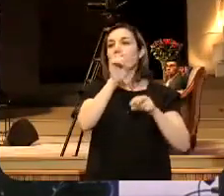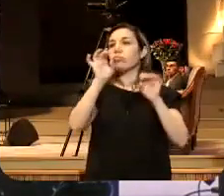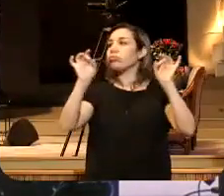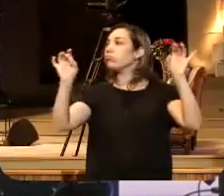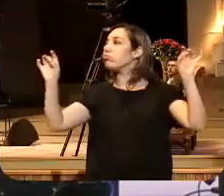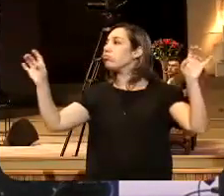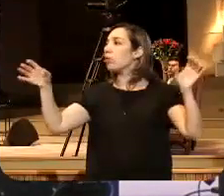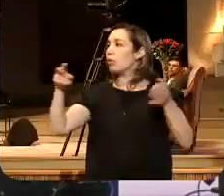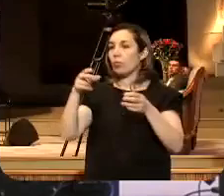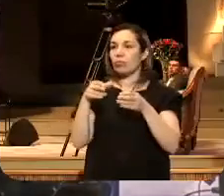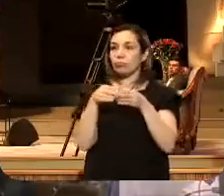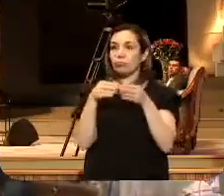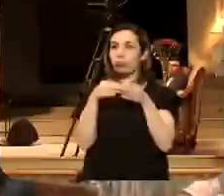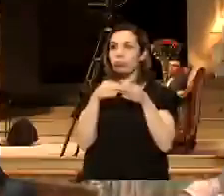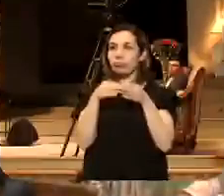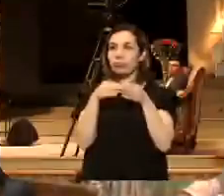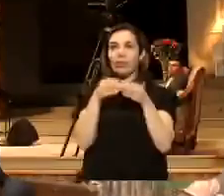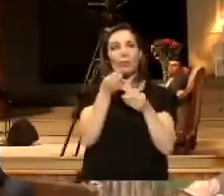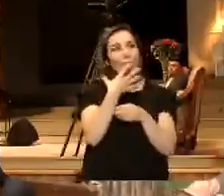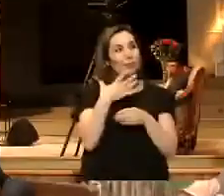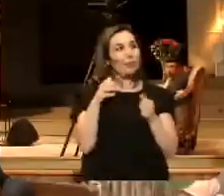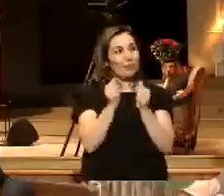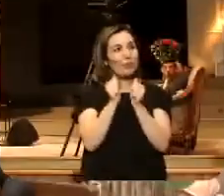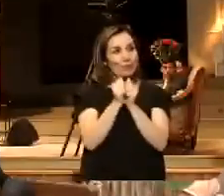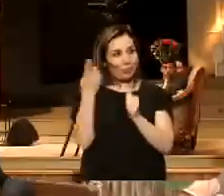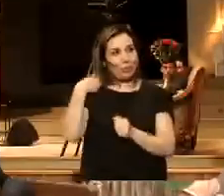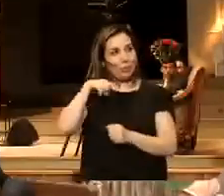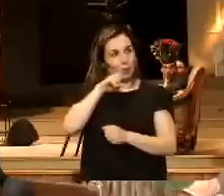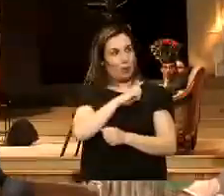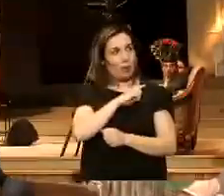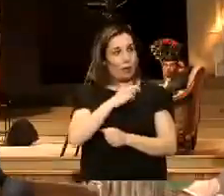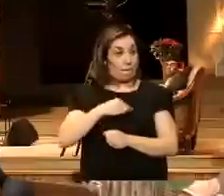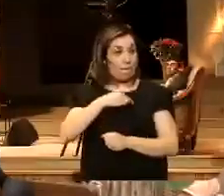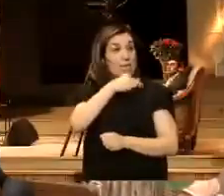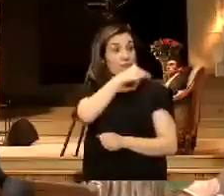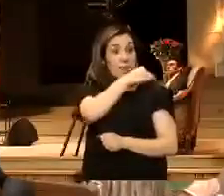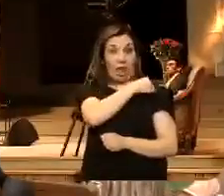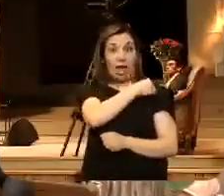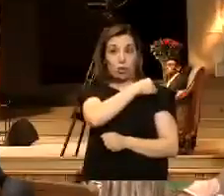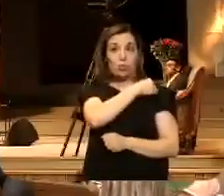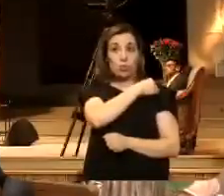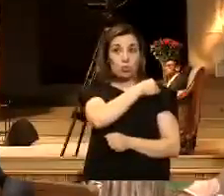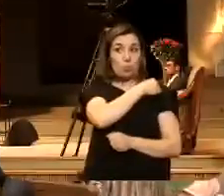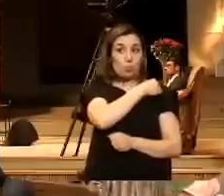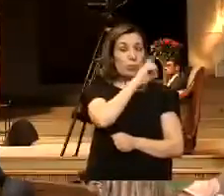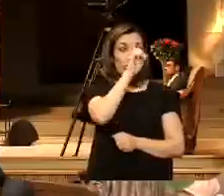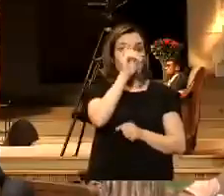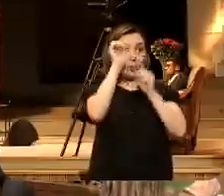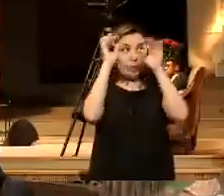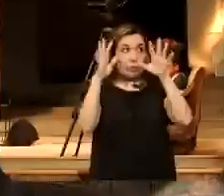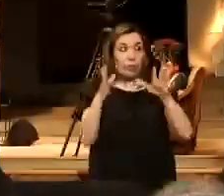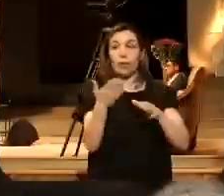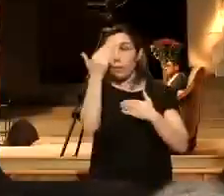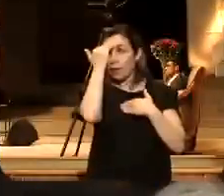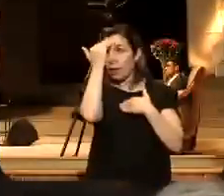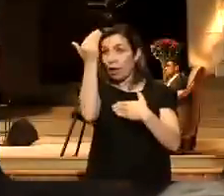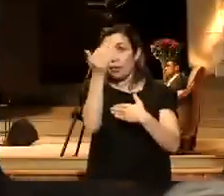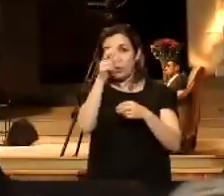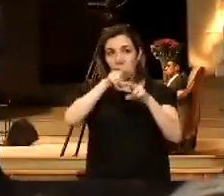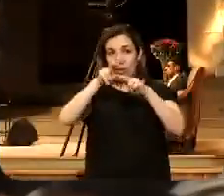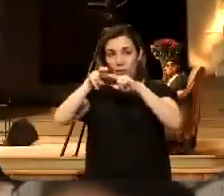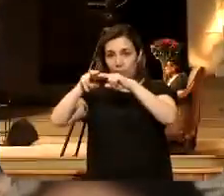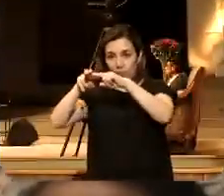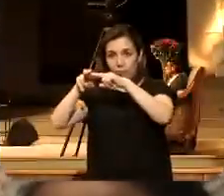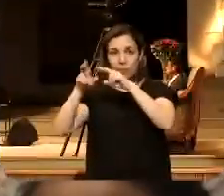Que bom. Muito bom ter vocês nesse nosso ministério em comum. Deus abençoe. Obrigada, podem sentar.